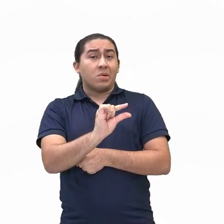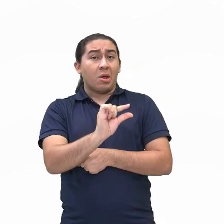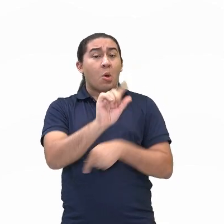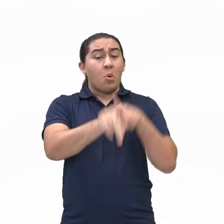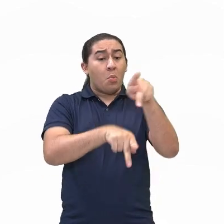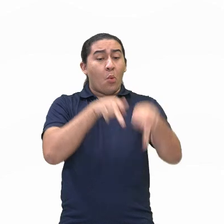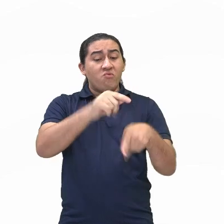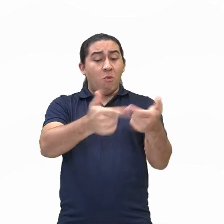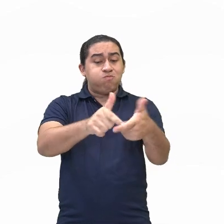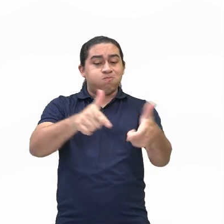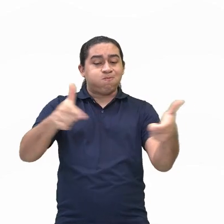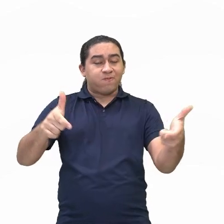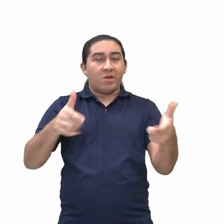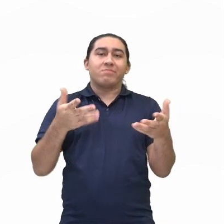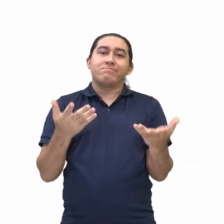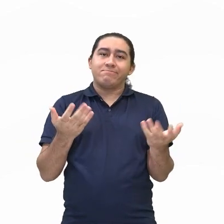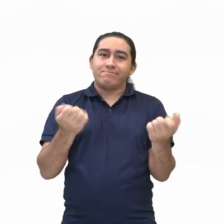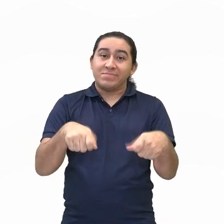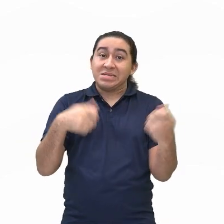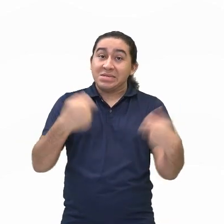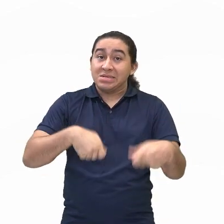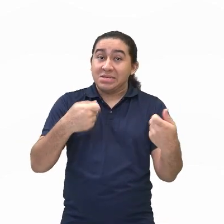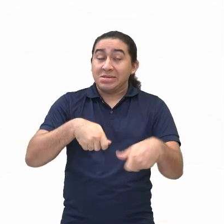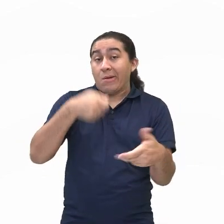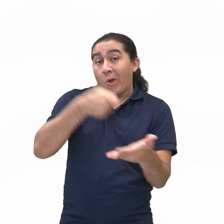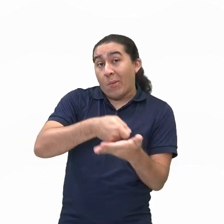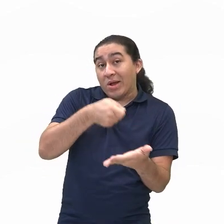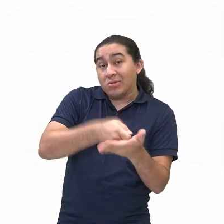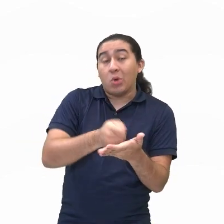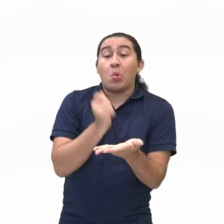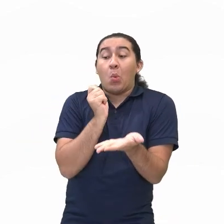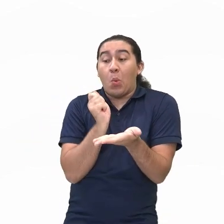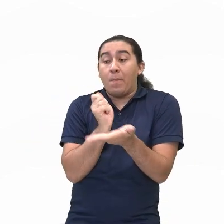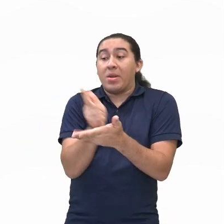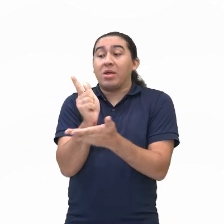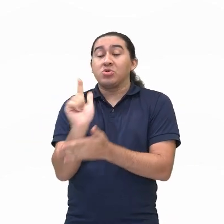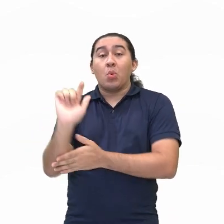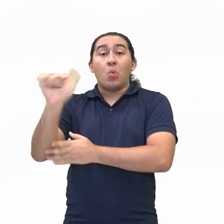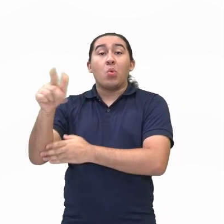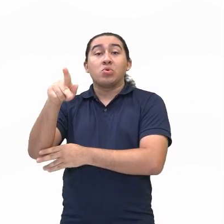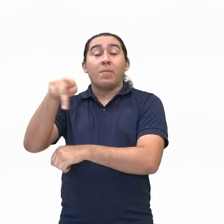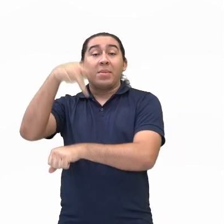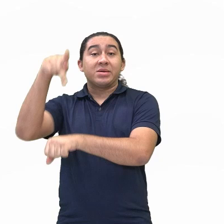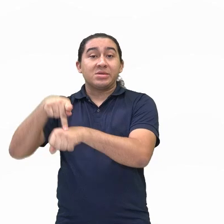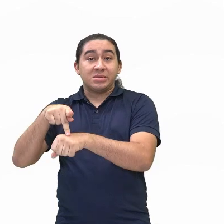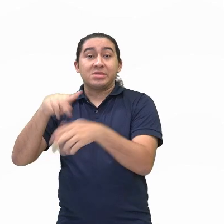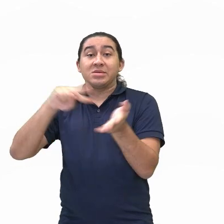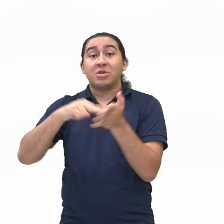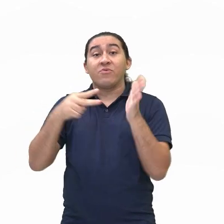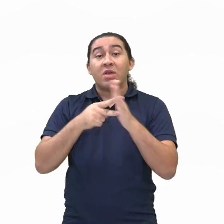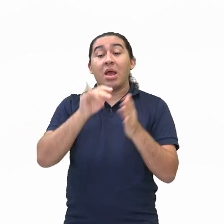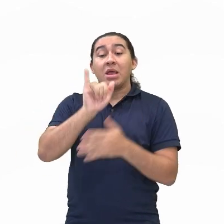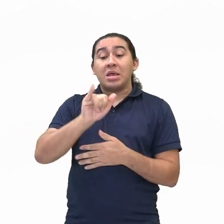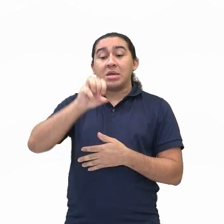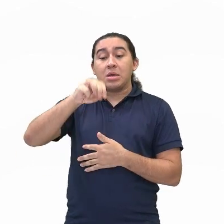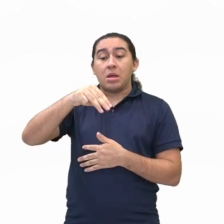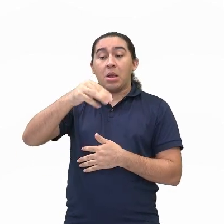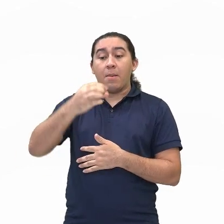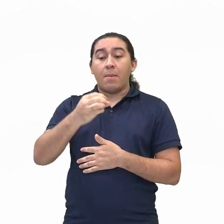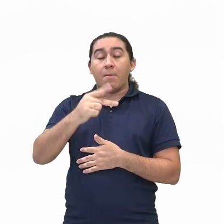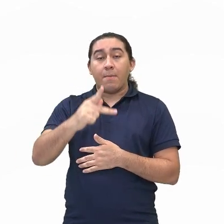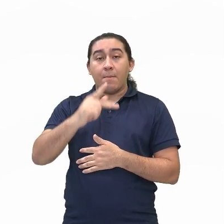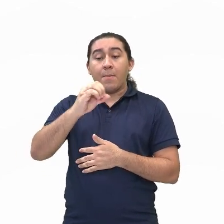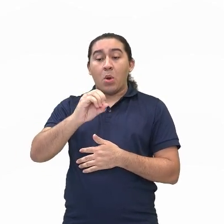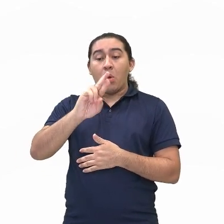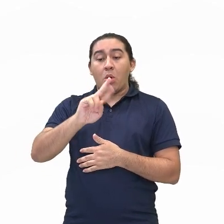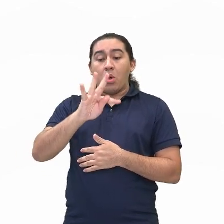acaba tendo que comprar de outros países, vão ter que importar de outros países, tá? Ou